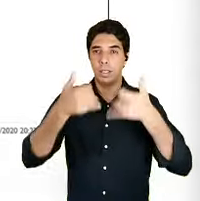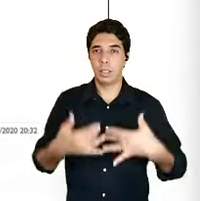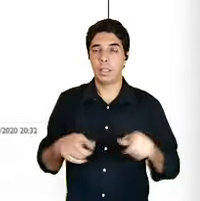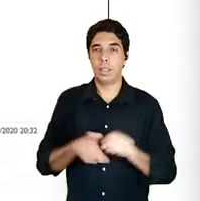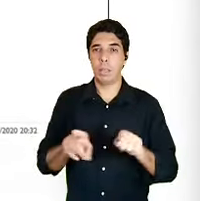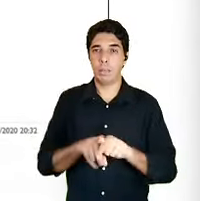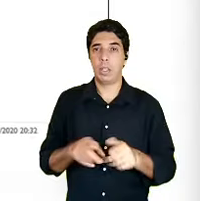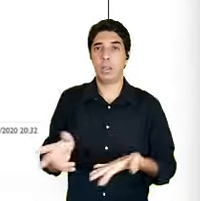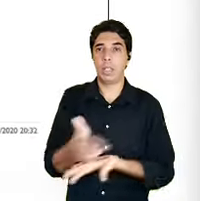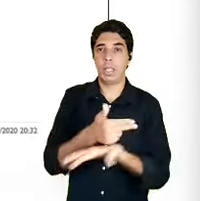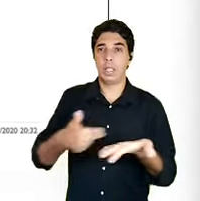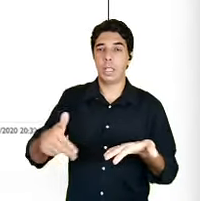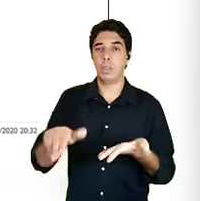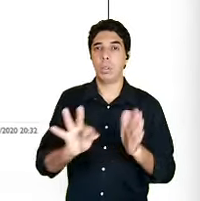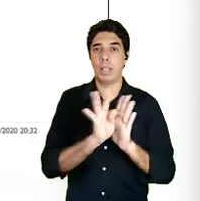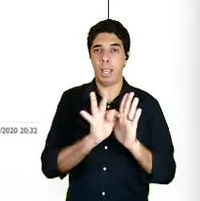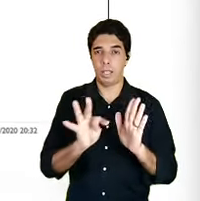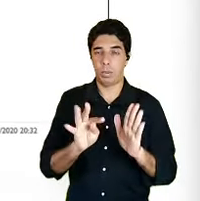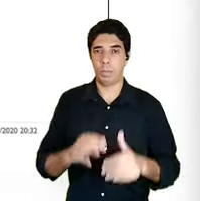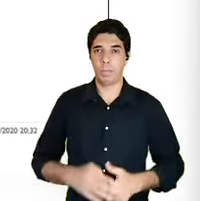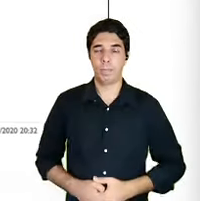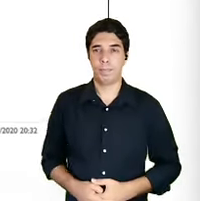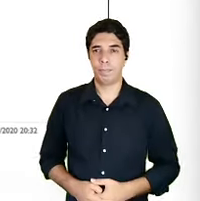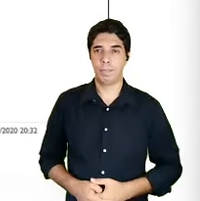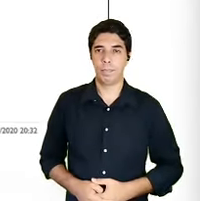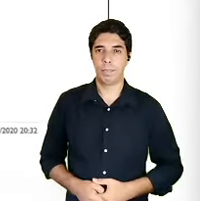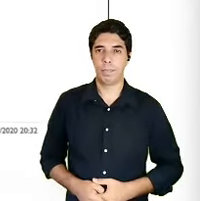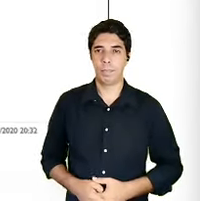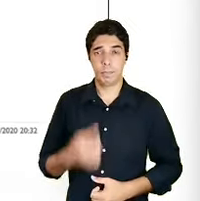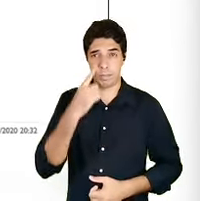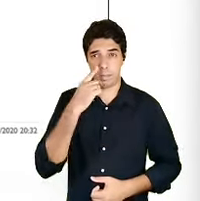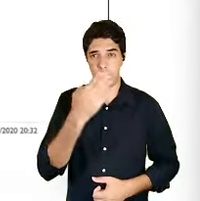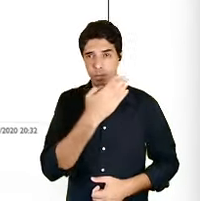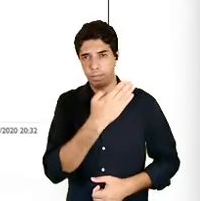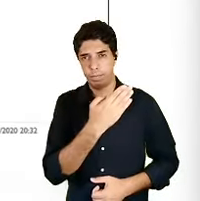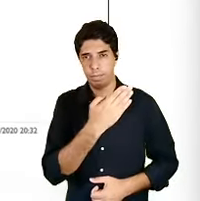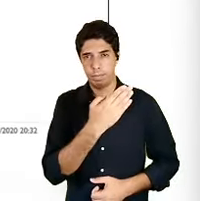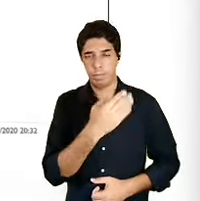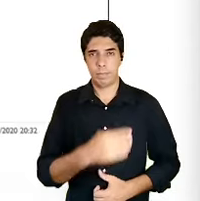Aqui nós temos algumas figuras representando o sistema de projeção cônica, essas duas, ó.